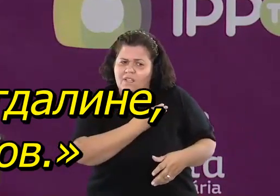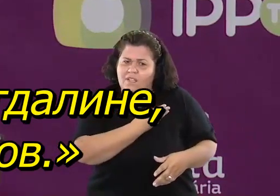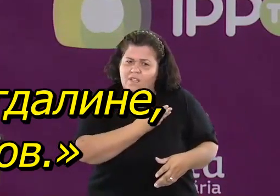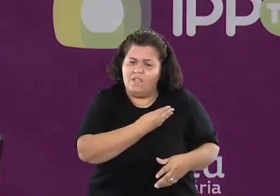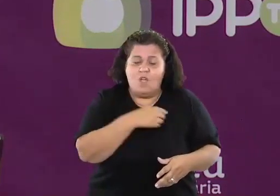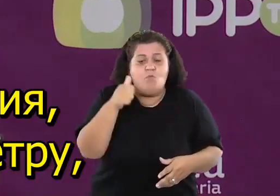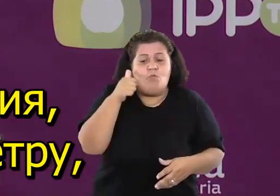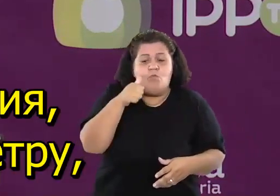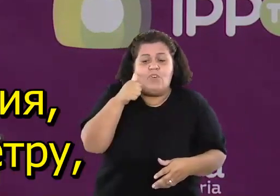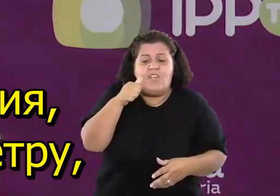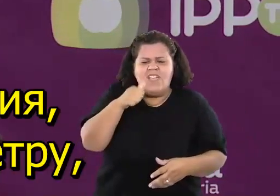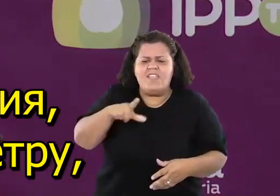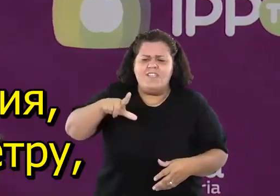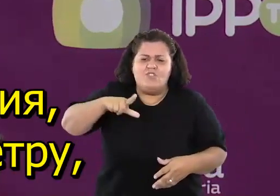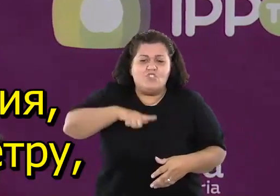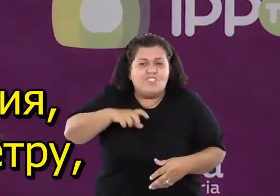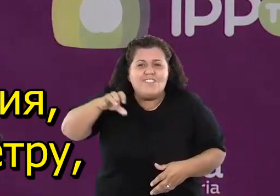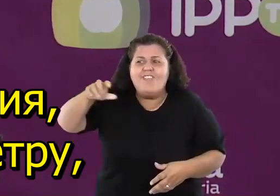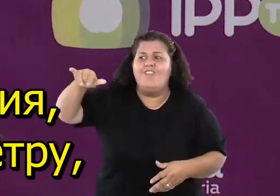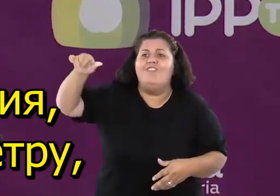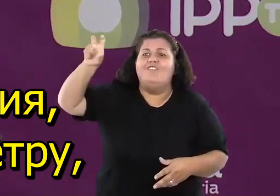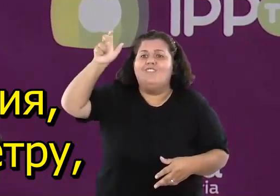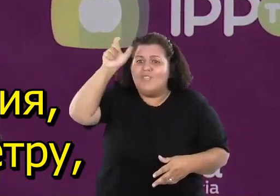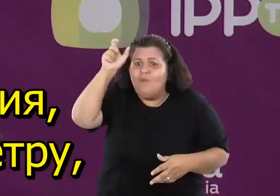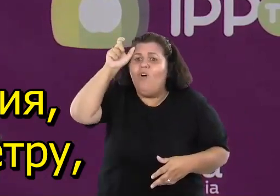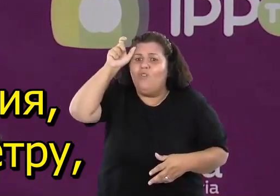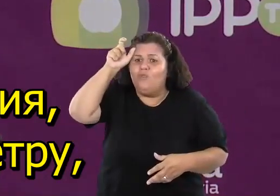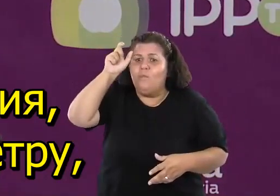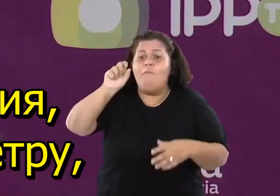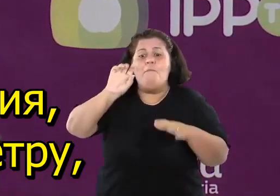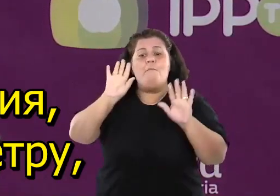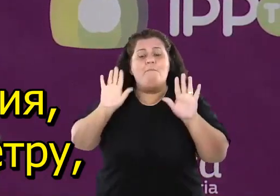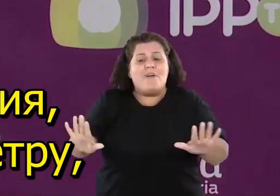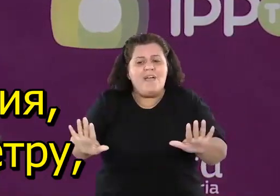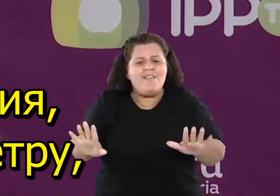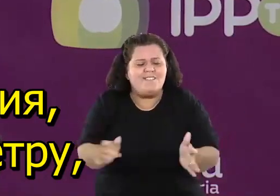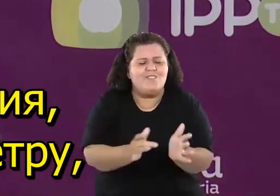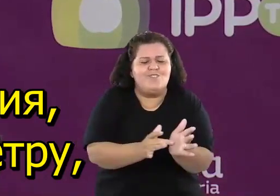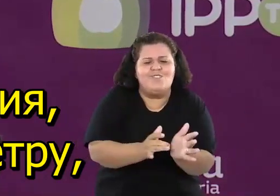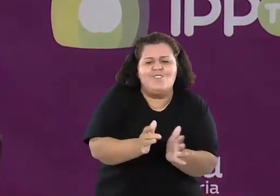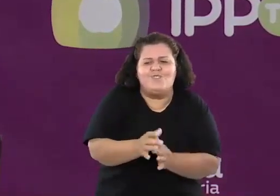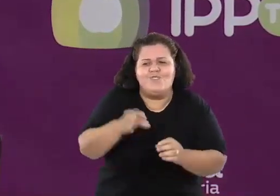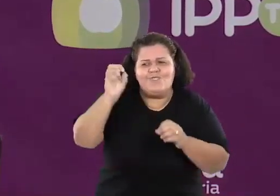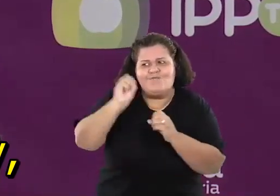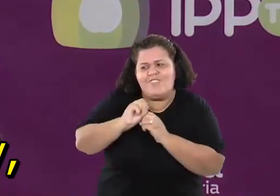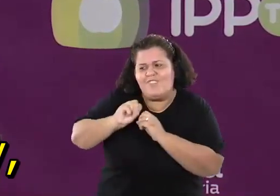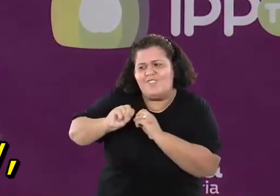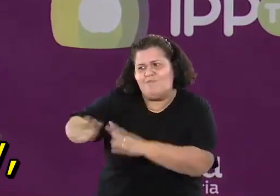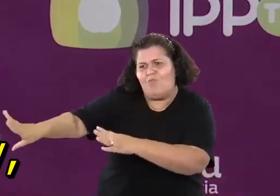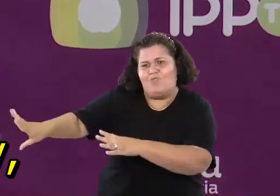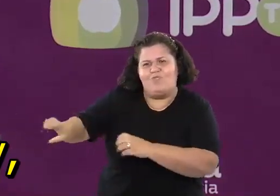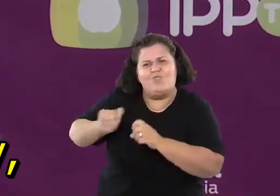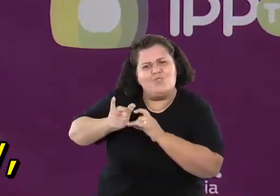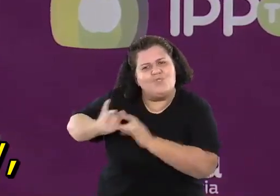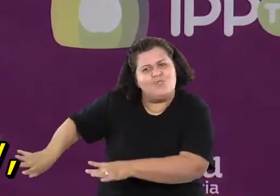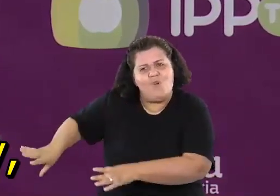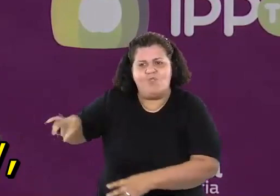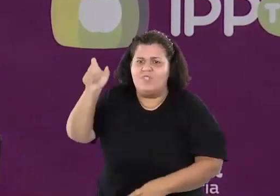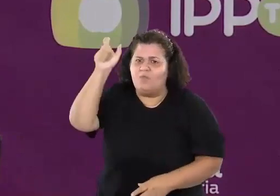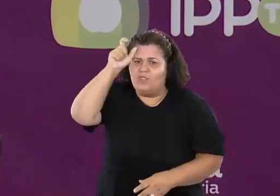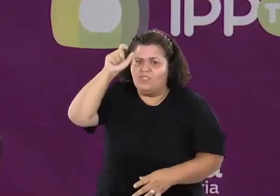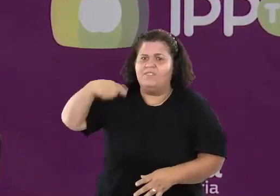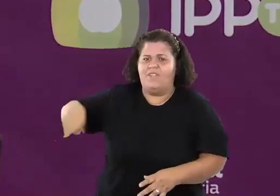demônios. Notem que Jesus, ao ressuscitar, não apareceu primeiro a Pedro, não apareceu primeiro a